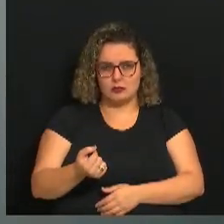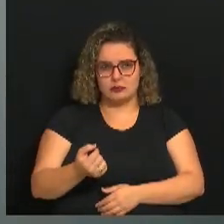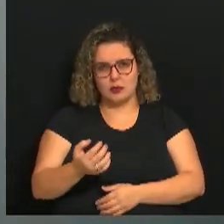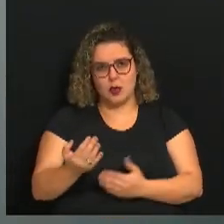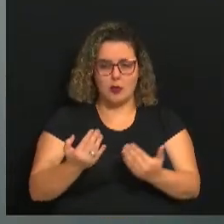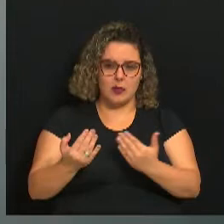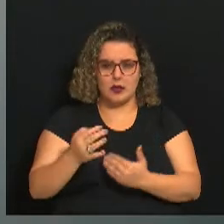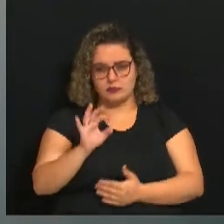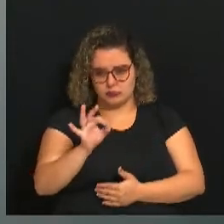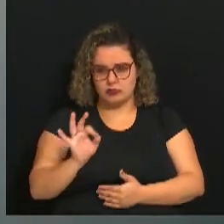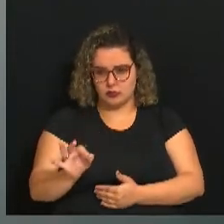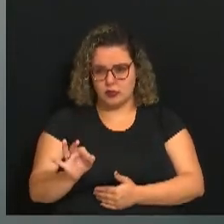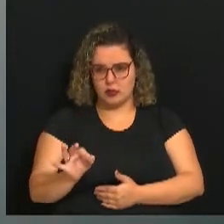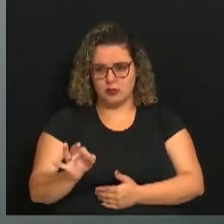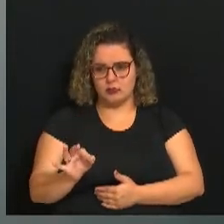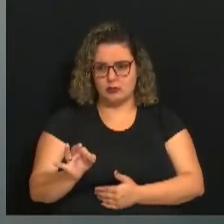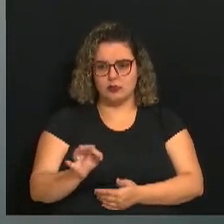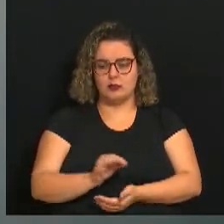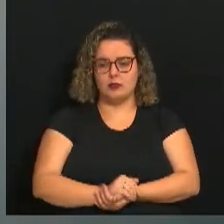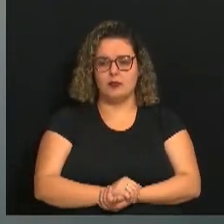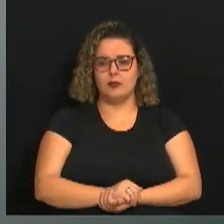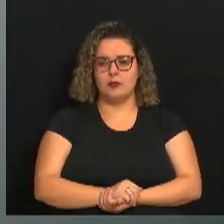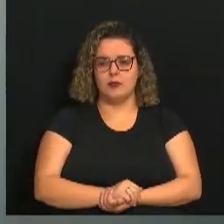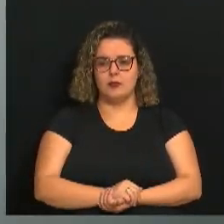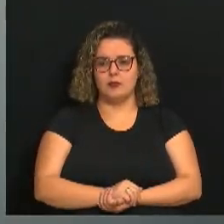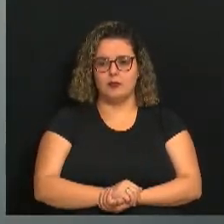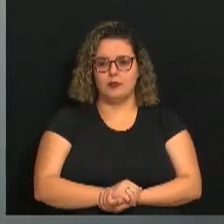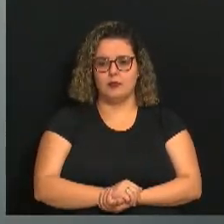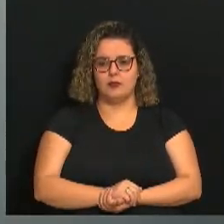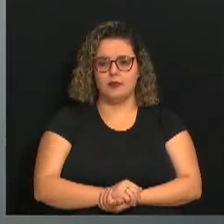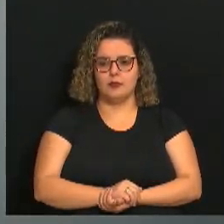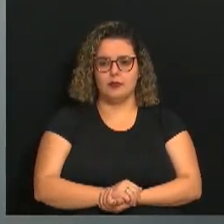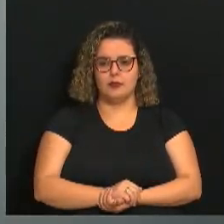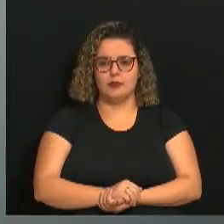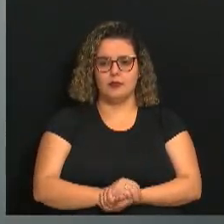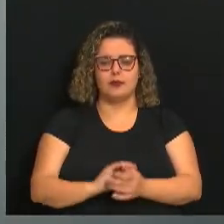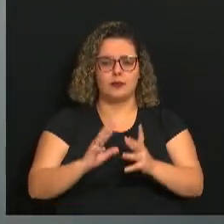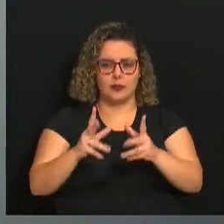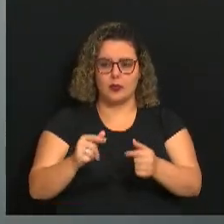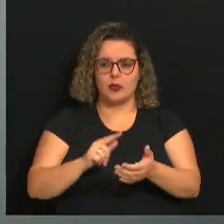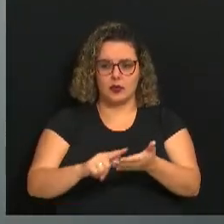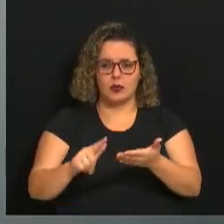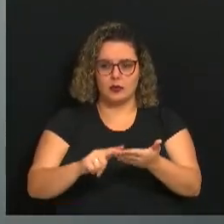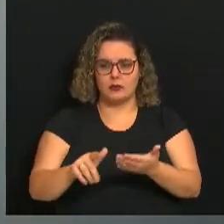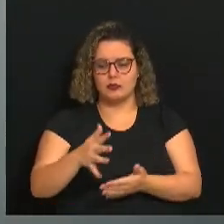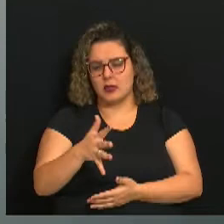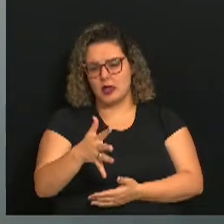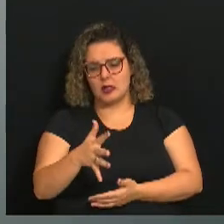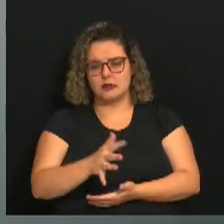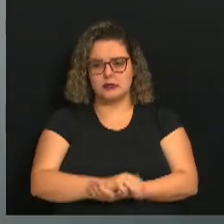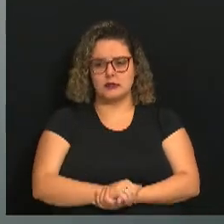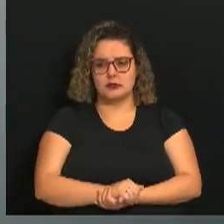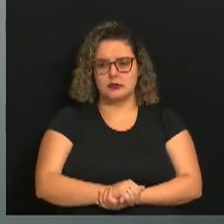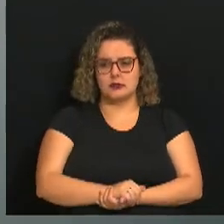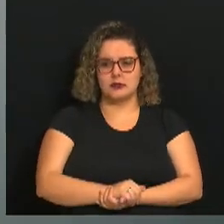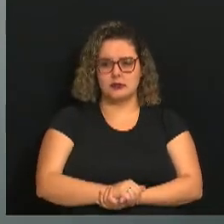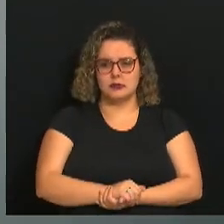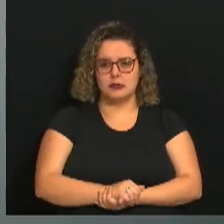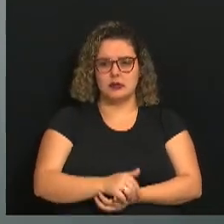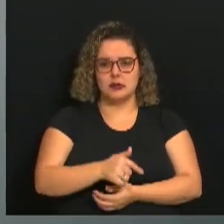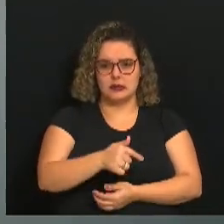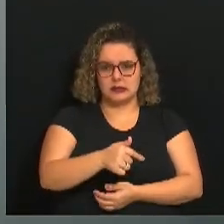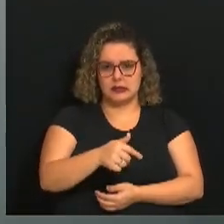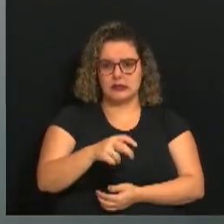a composição disso é mínima com relação ao grosso, ao total de trabalhadores da limpeza, que está por volta aí de 750